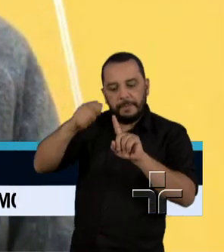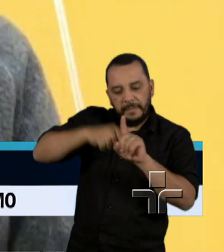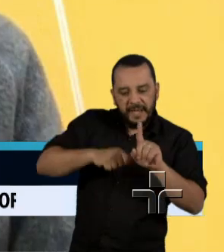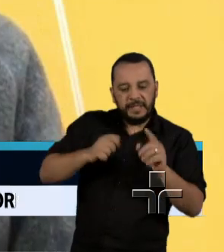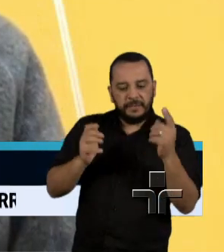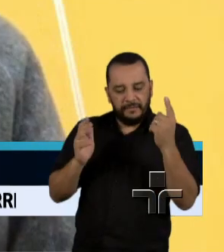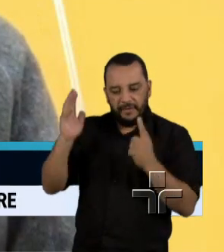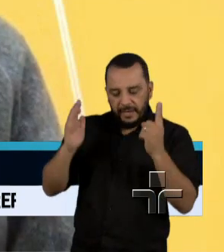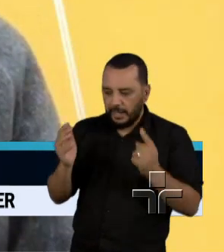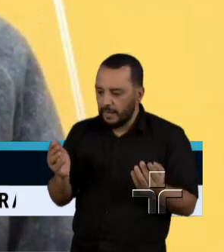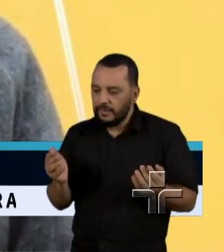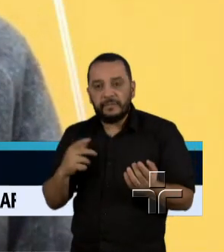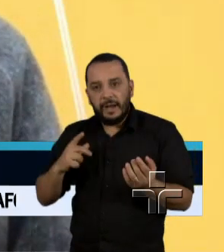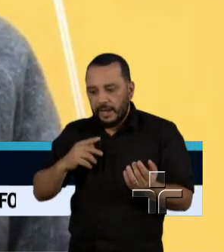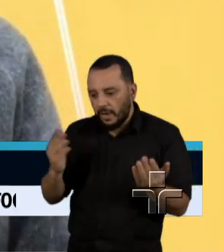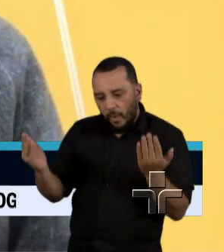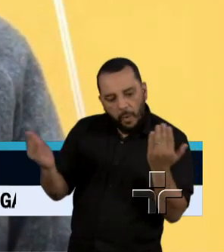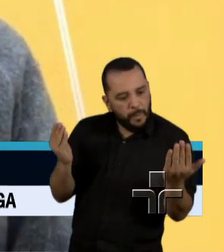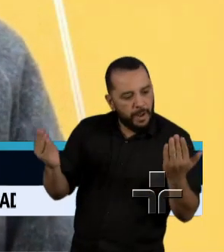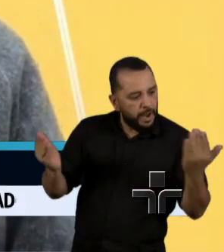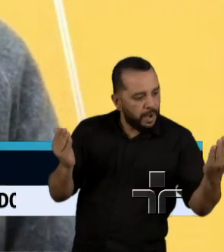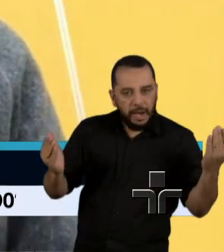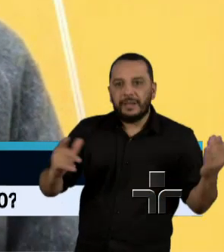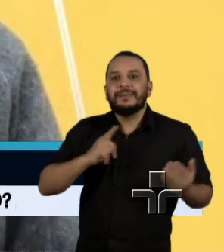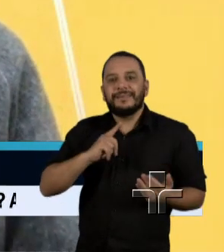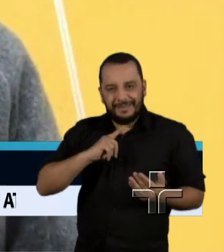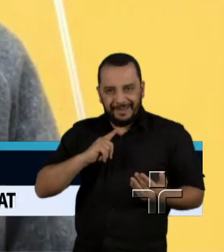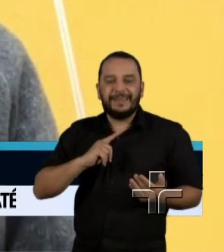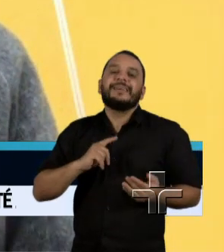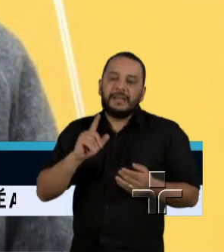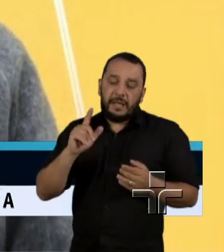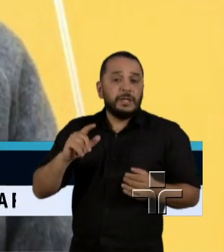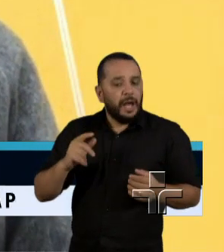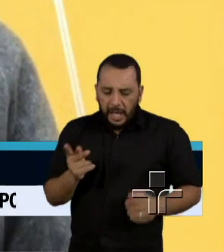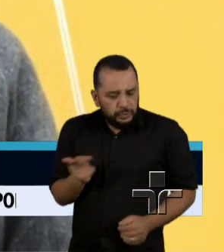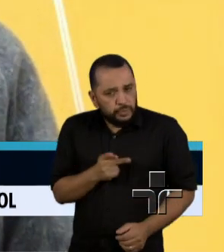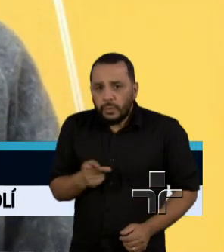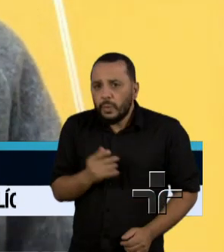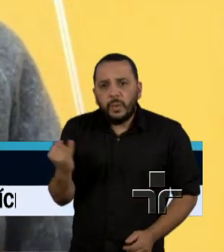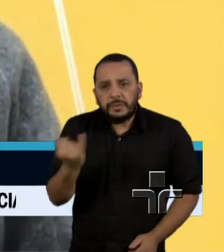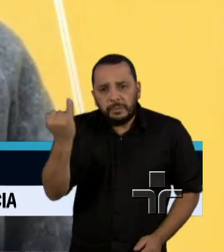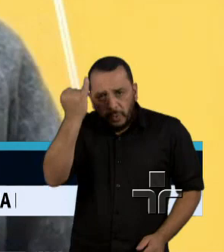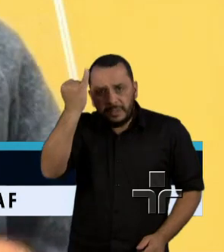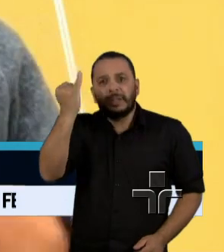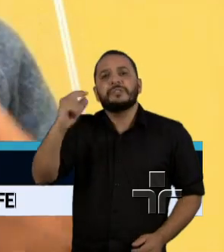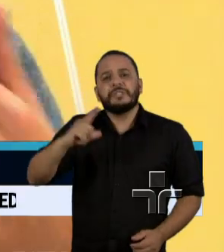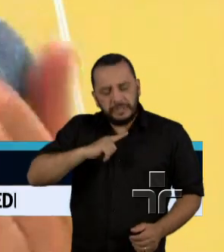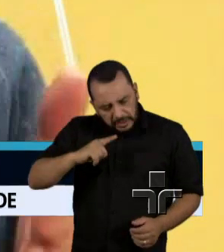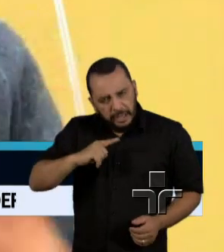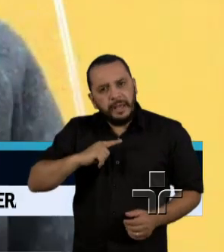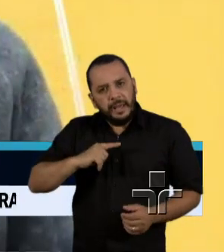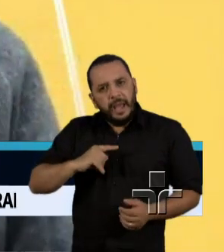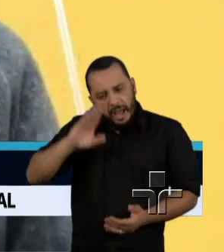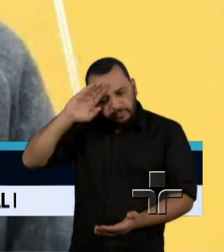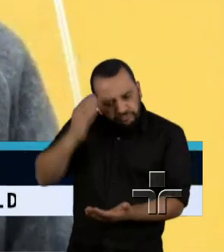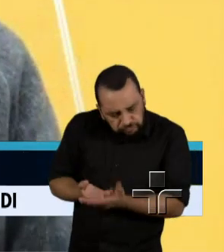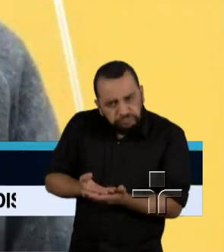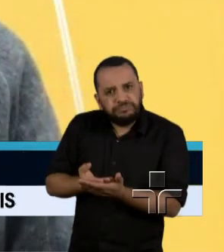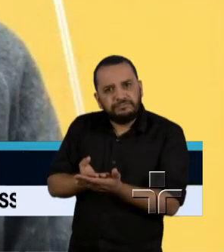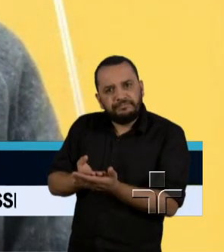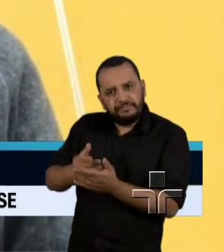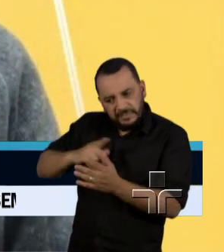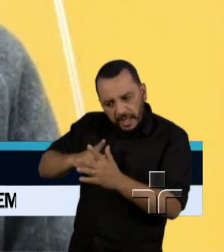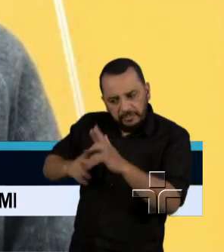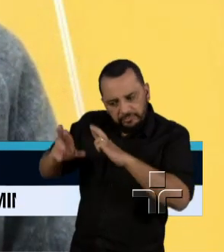desmatamento. Ambas são metodologias válidas, são metodologias publicadas, revisadas,